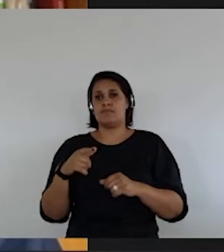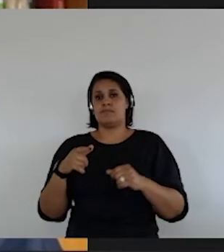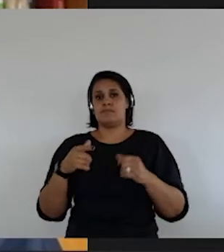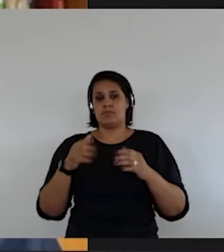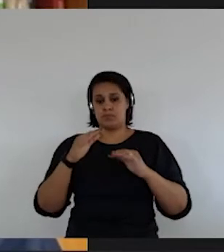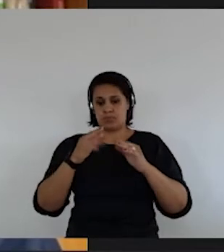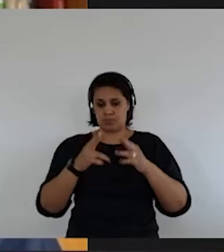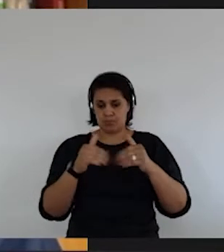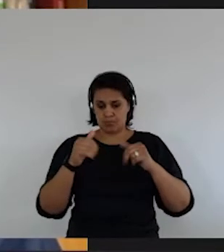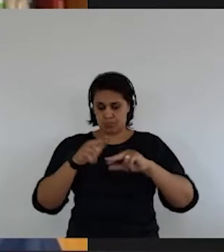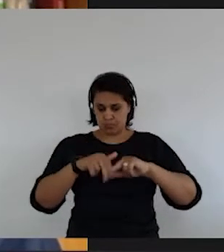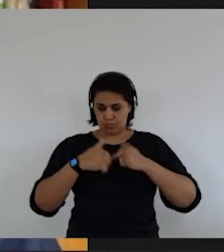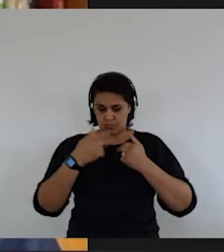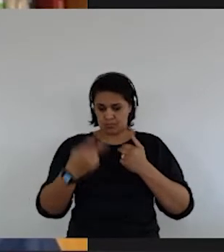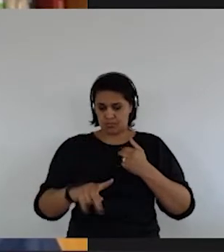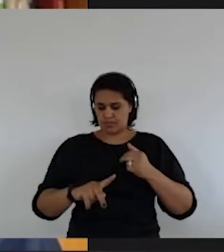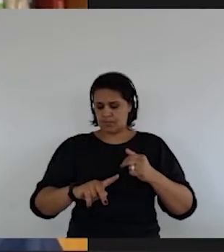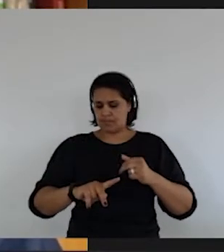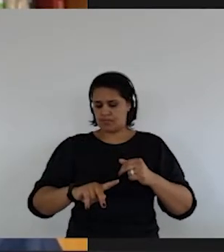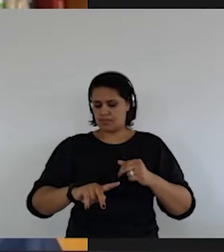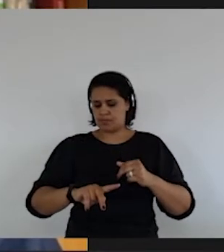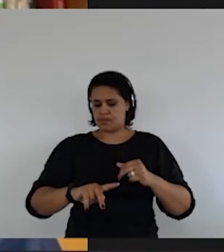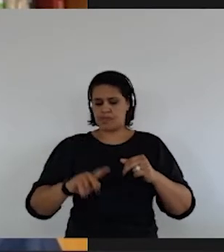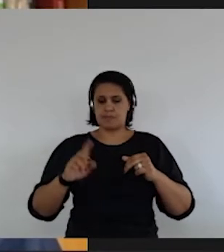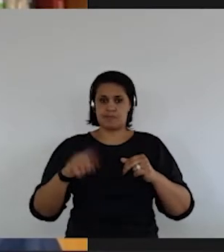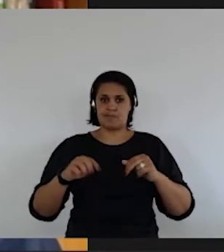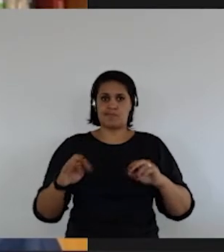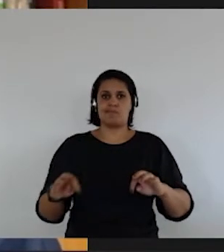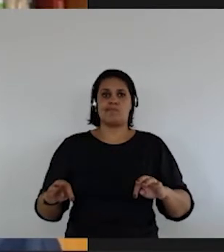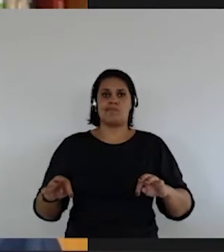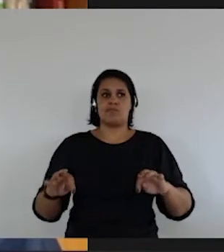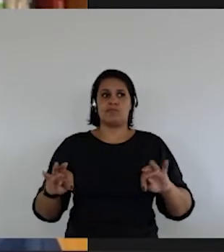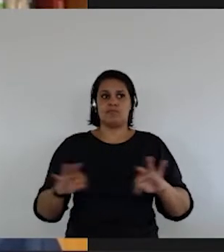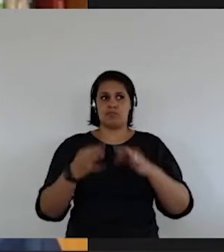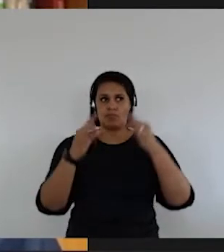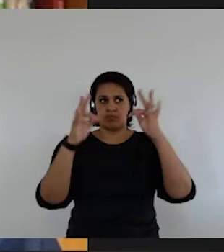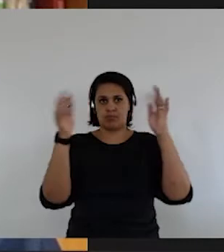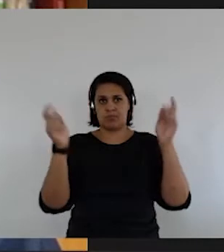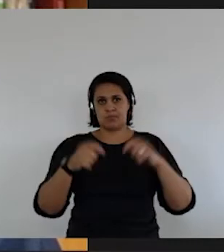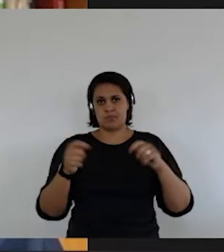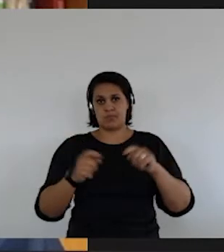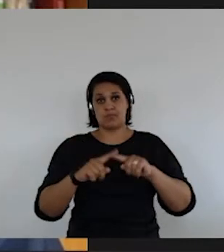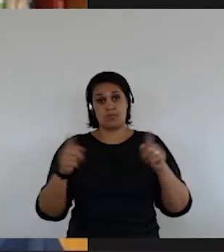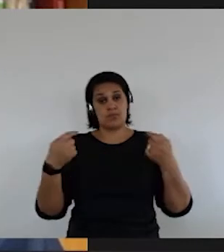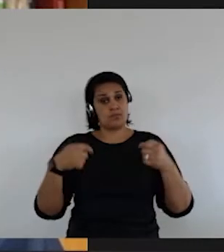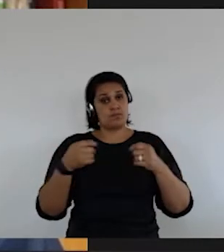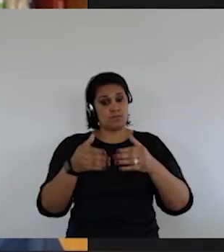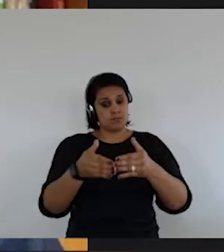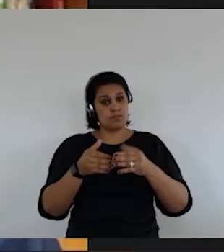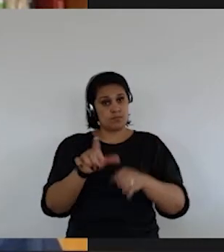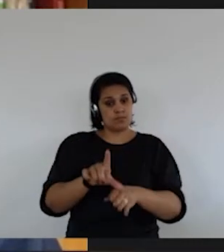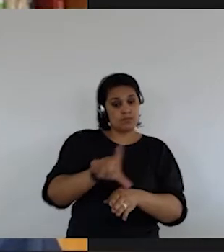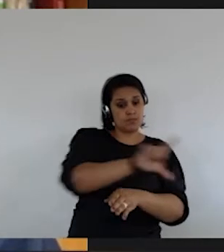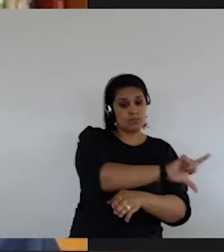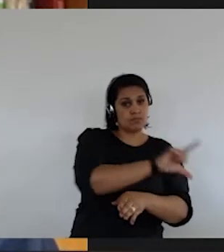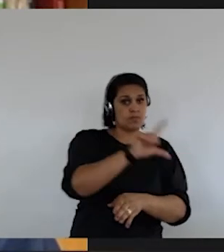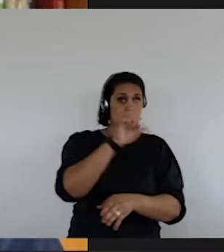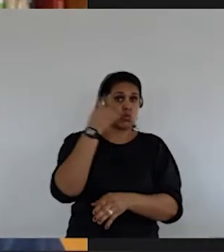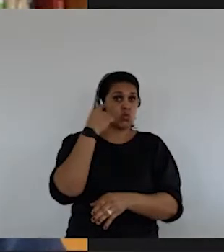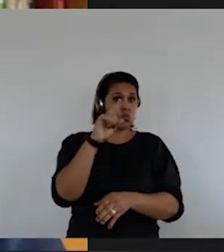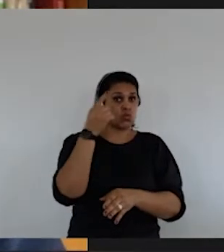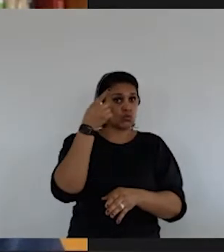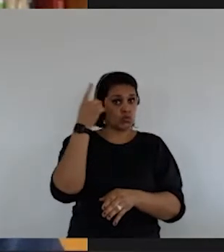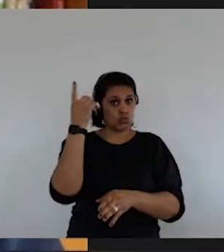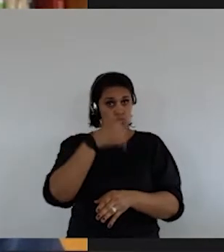transmissão de sons e imagens em tempo real, desde que o requeira até o dia anterior da sessão. Nesse momento de pandemia, eu quero dizer, eu já